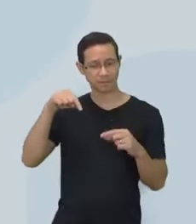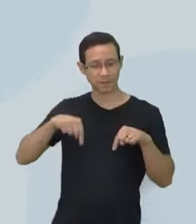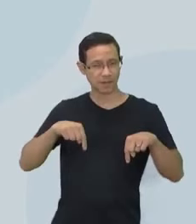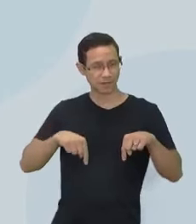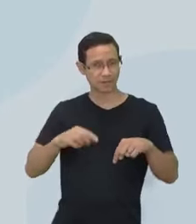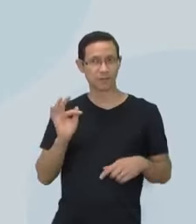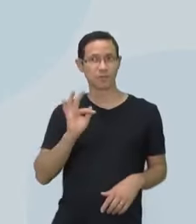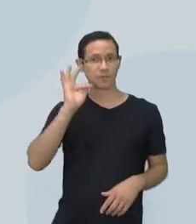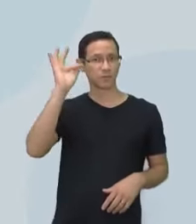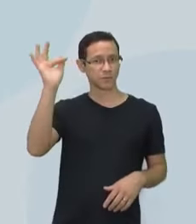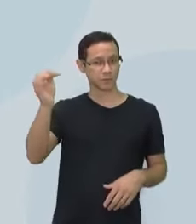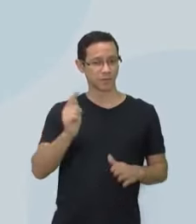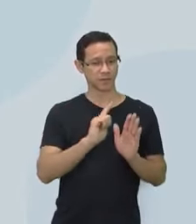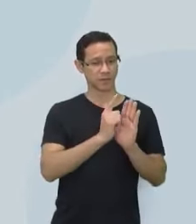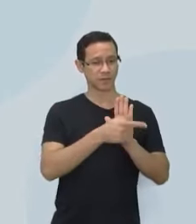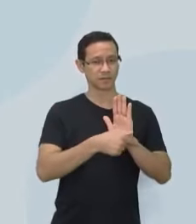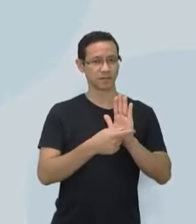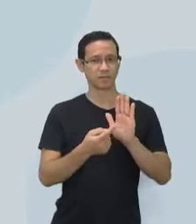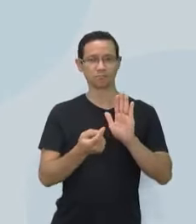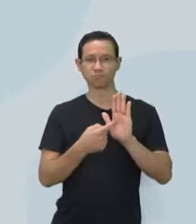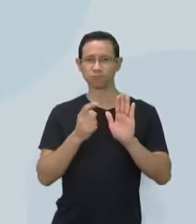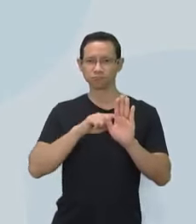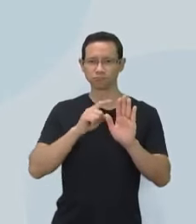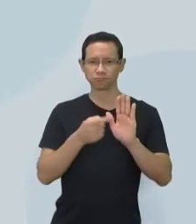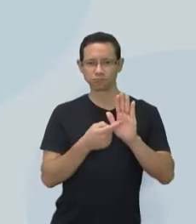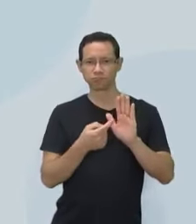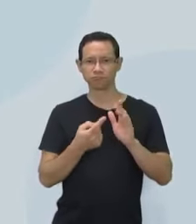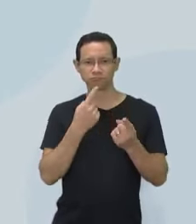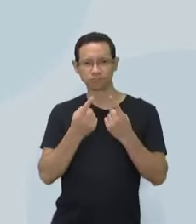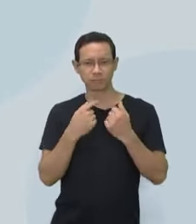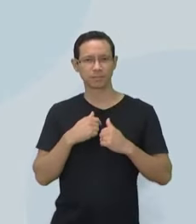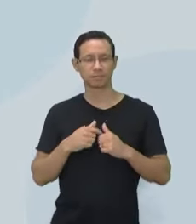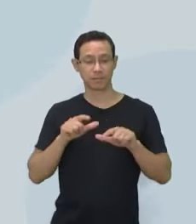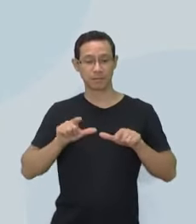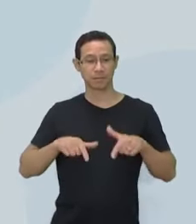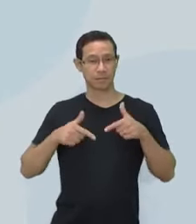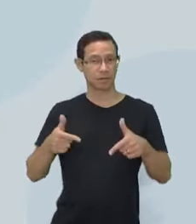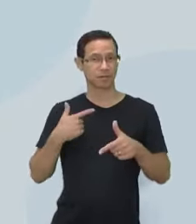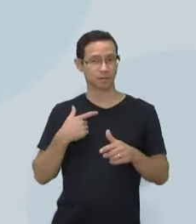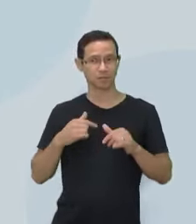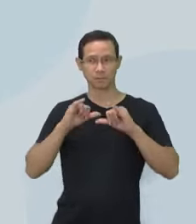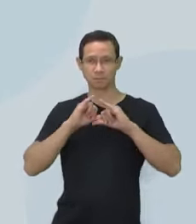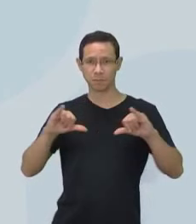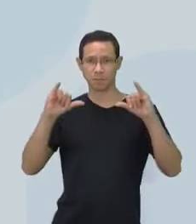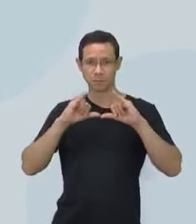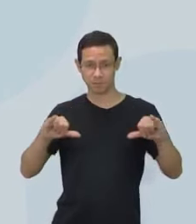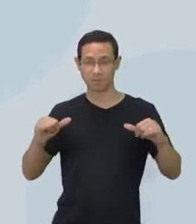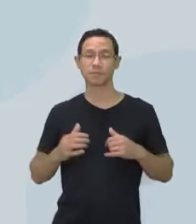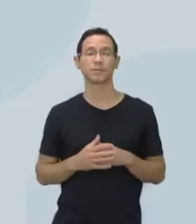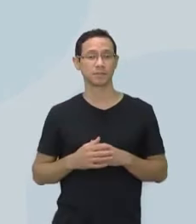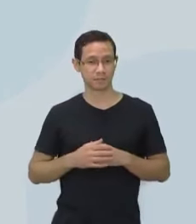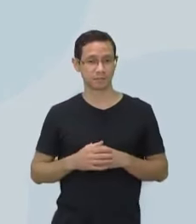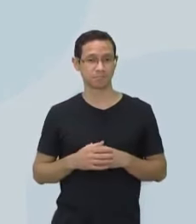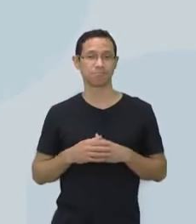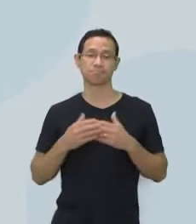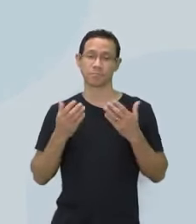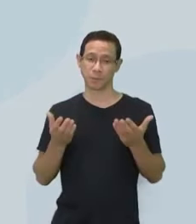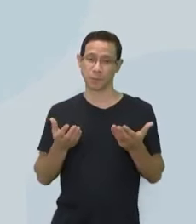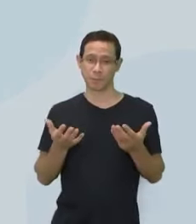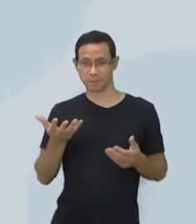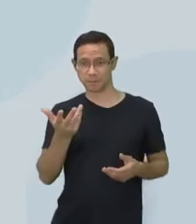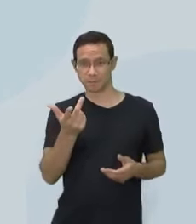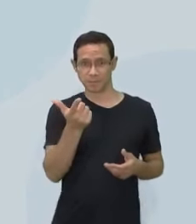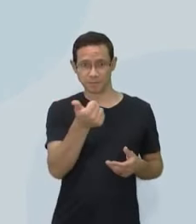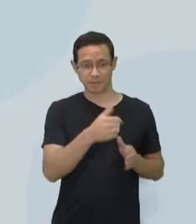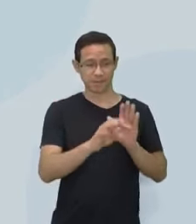presente e futuro em gêneros argumentativos, as formas de imperativo em gêneros publicitários. O uso de recursos persuasivos